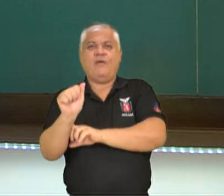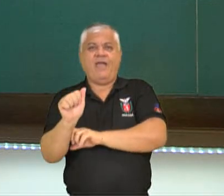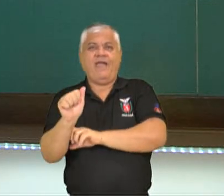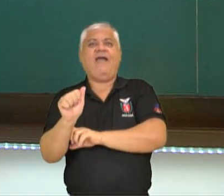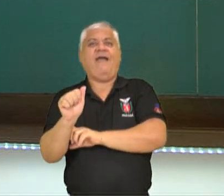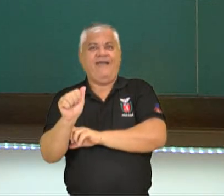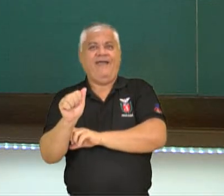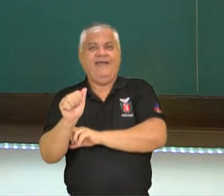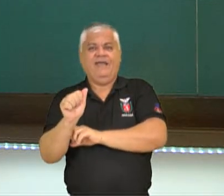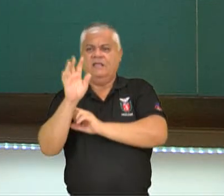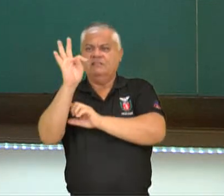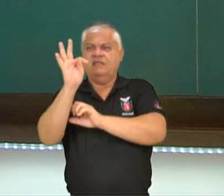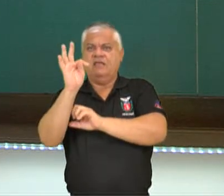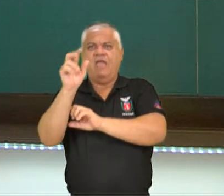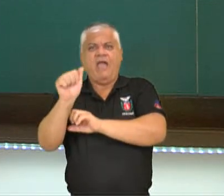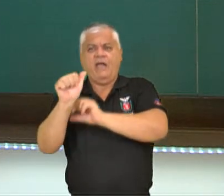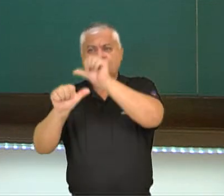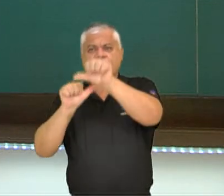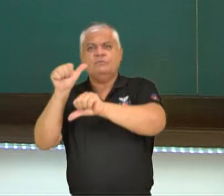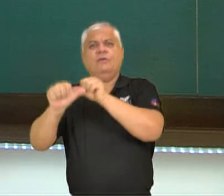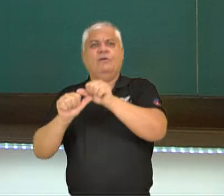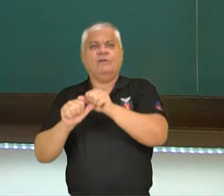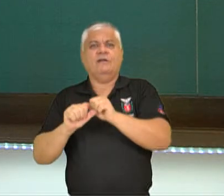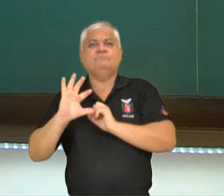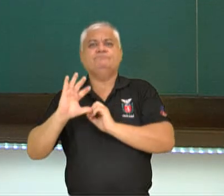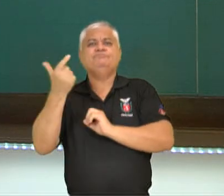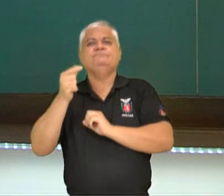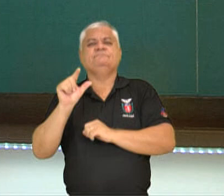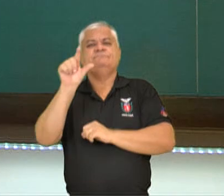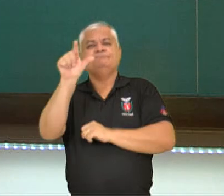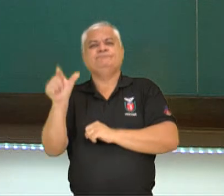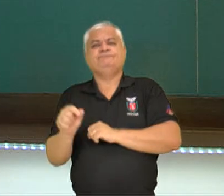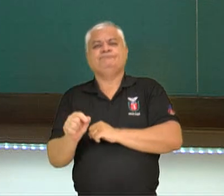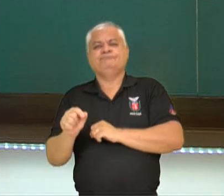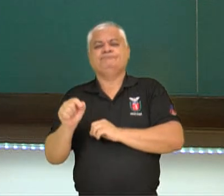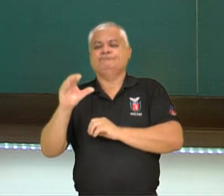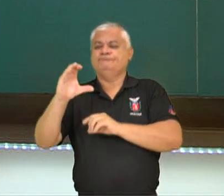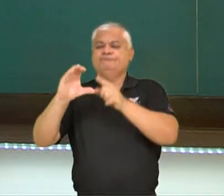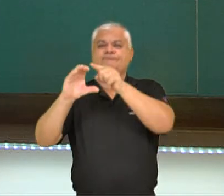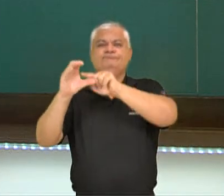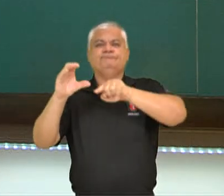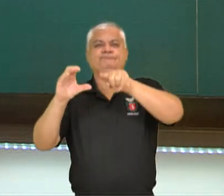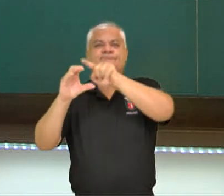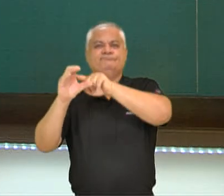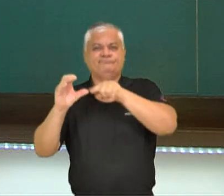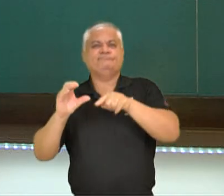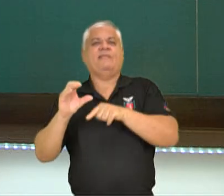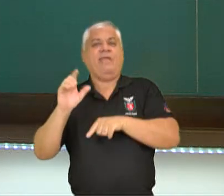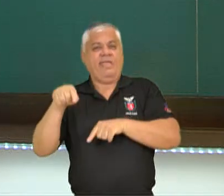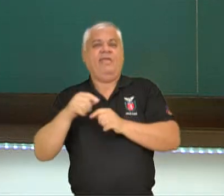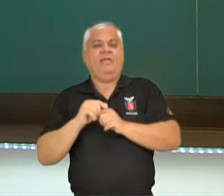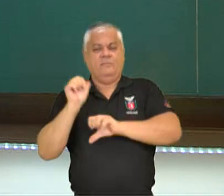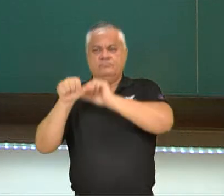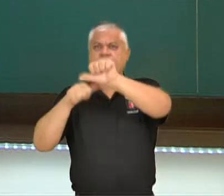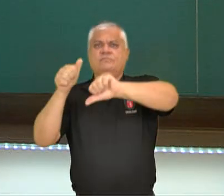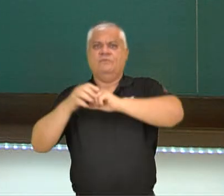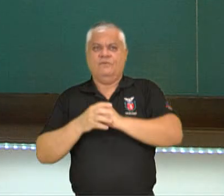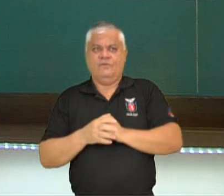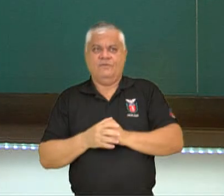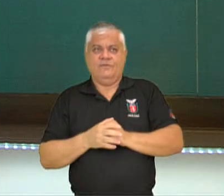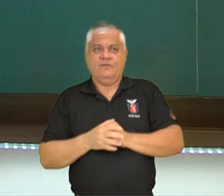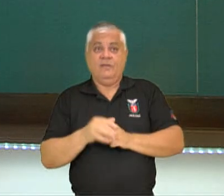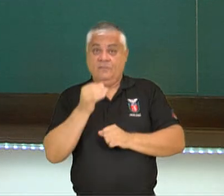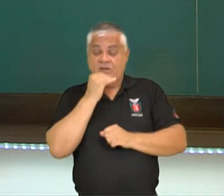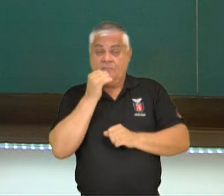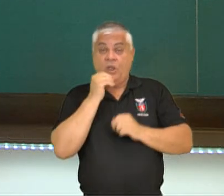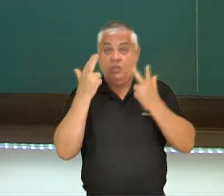uma adenina. E fazendo isso ela já tem uma hemácia mutante, tá? Então aqui, no caso, a trinca